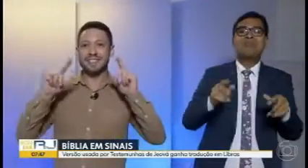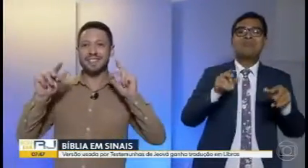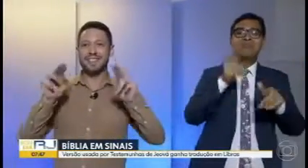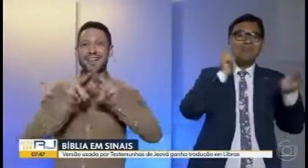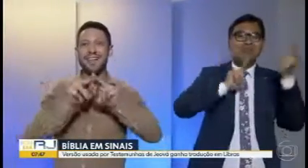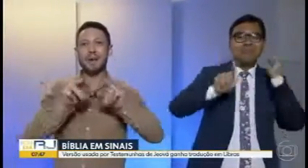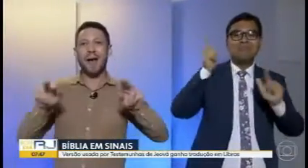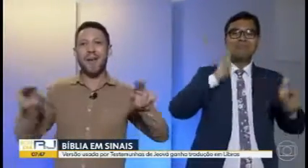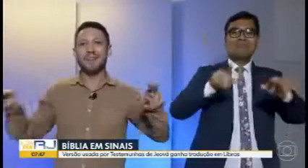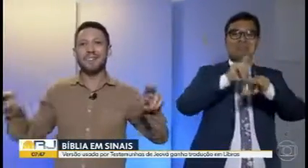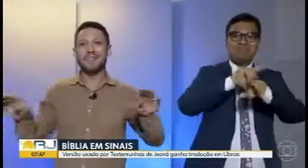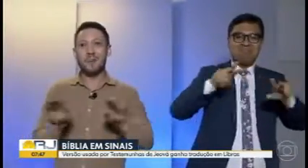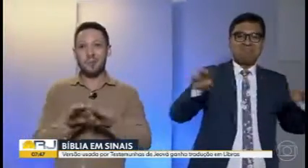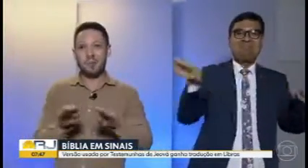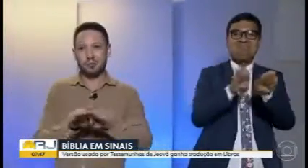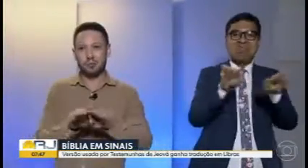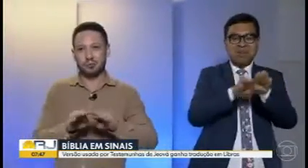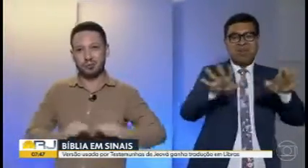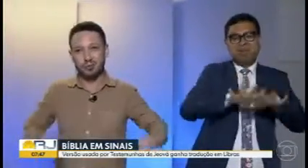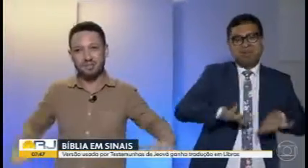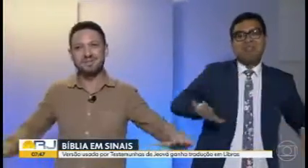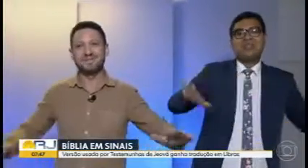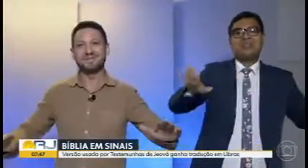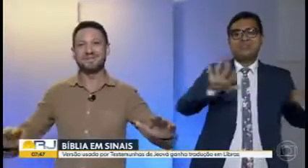iguais para todos.